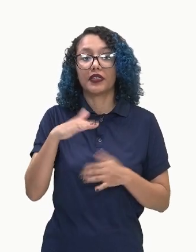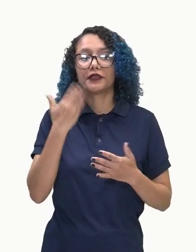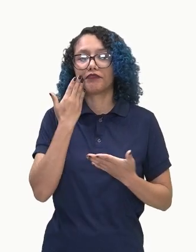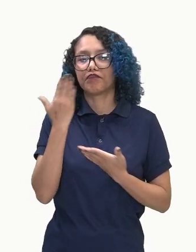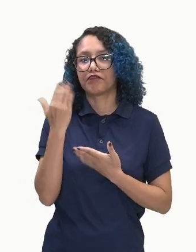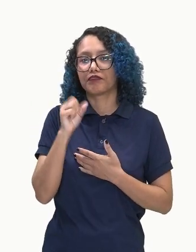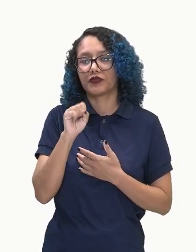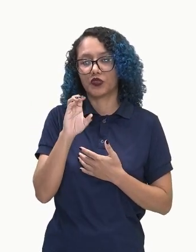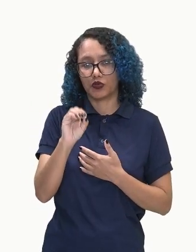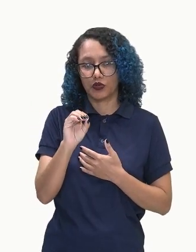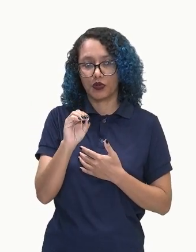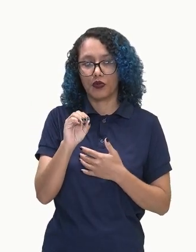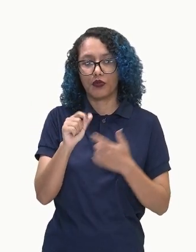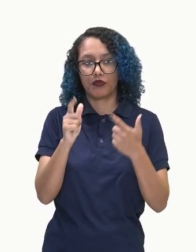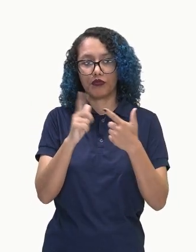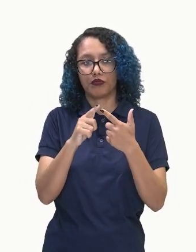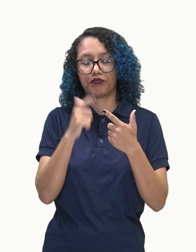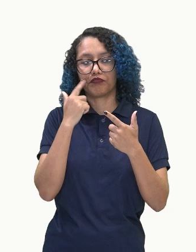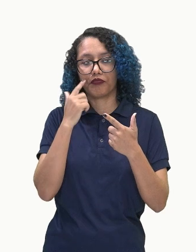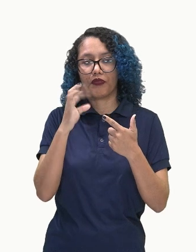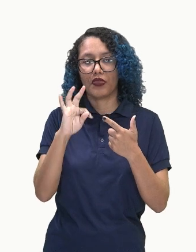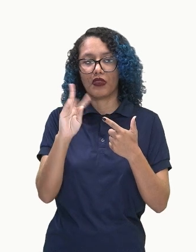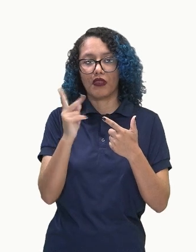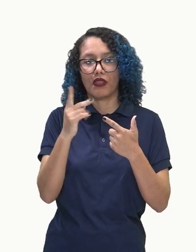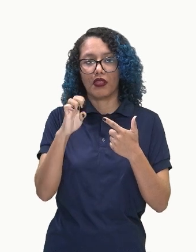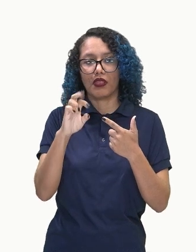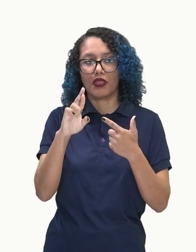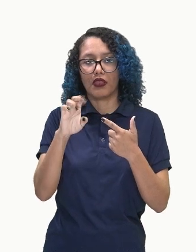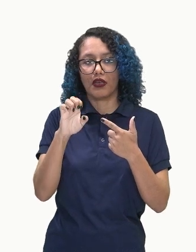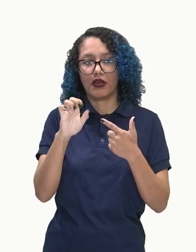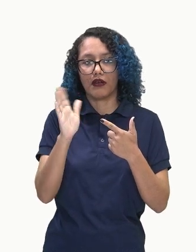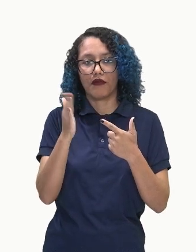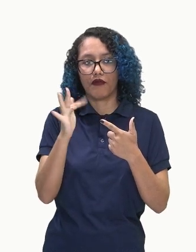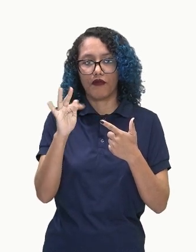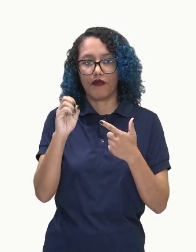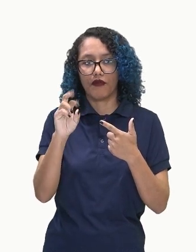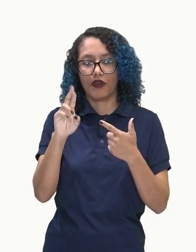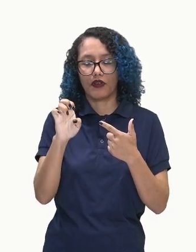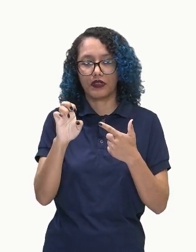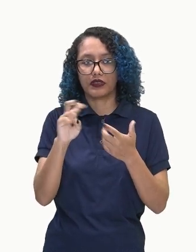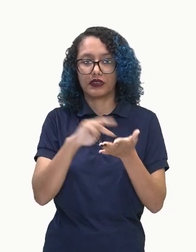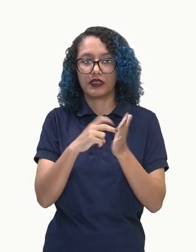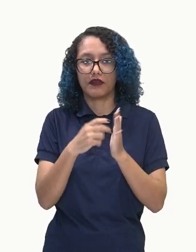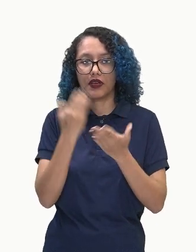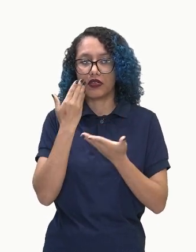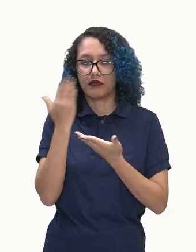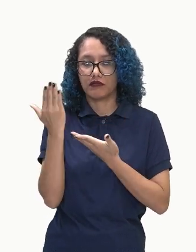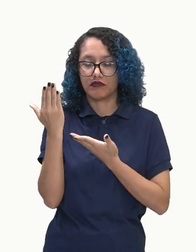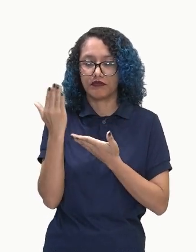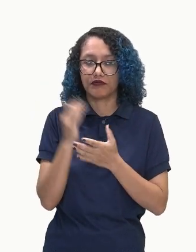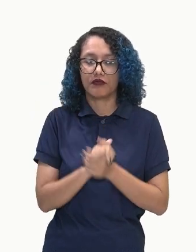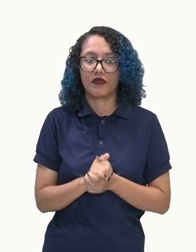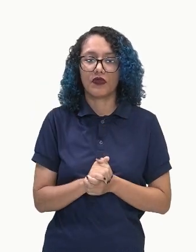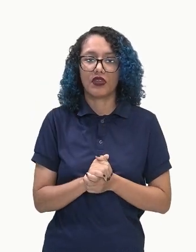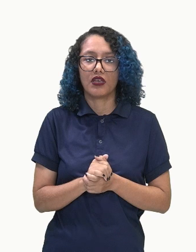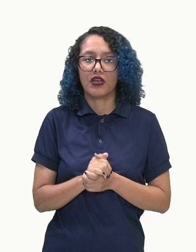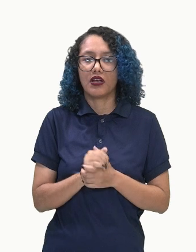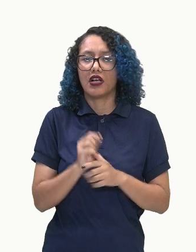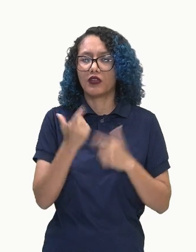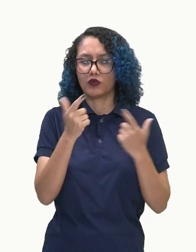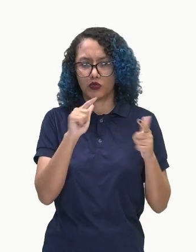tá? So e therefore. So significa então, por isso. therefore, portanto. As outras, né,